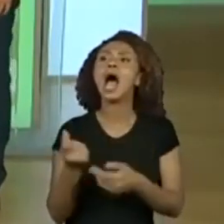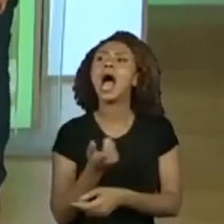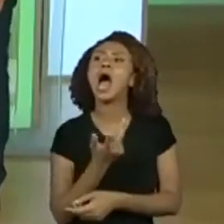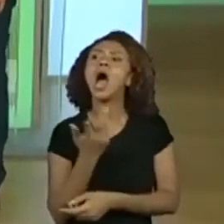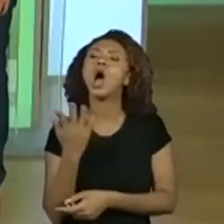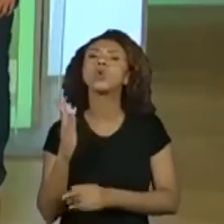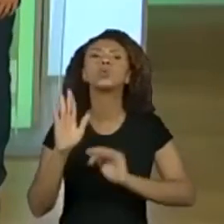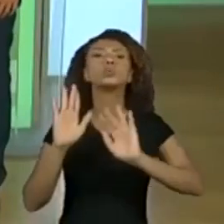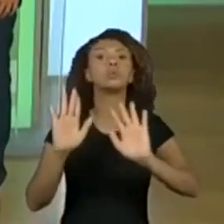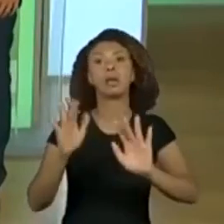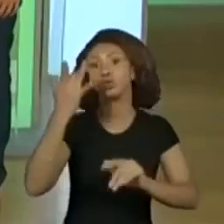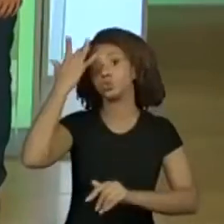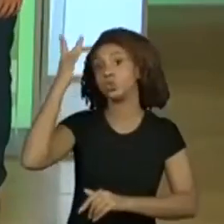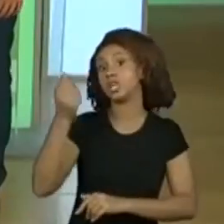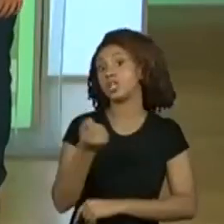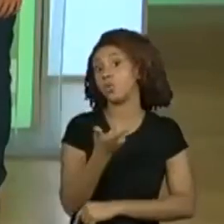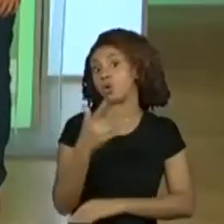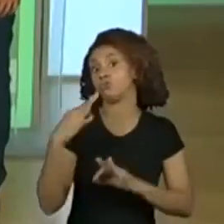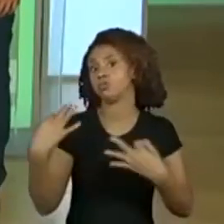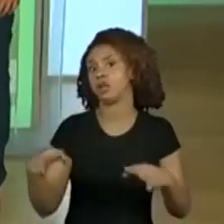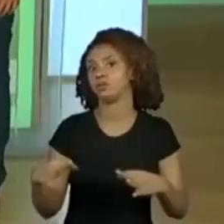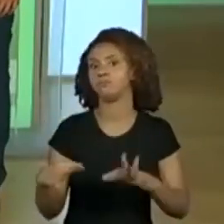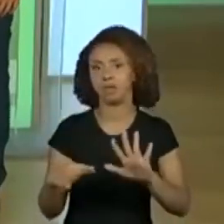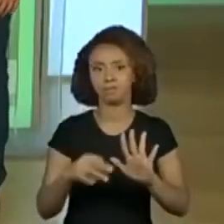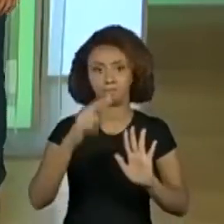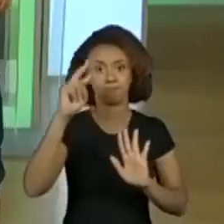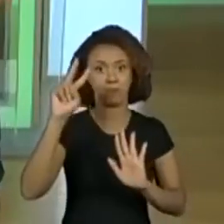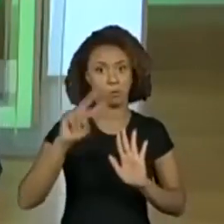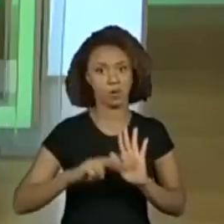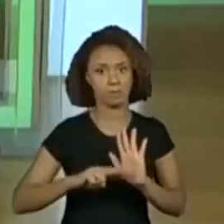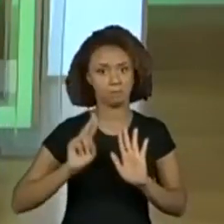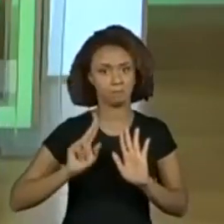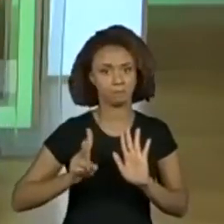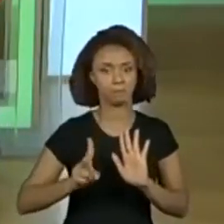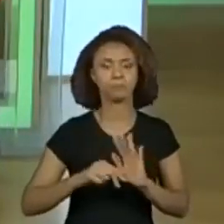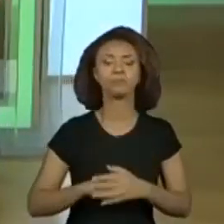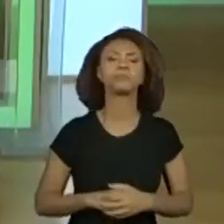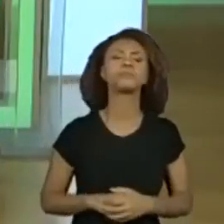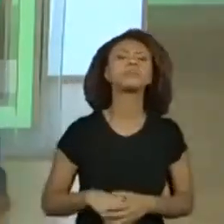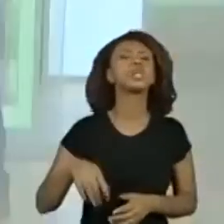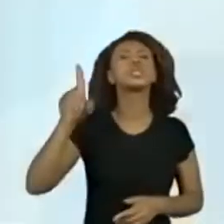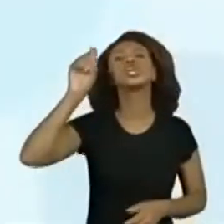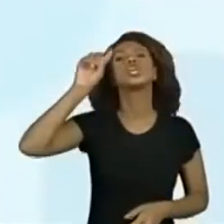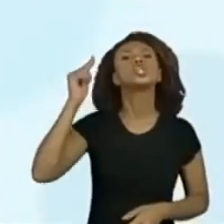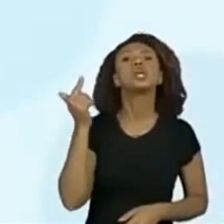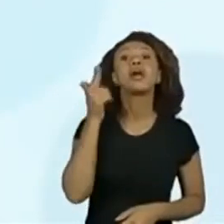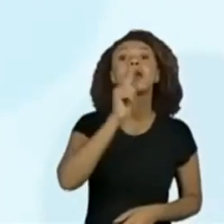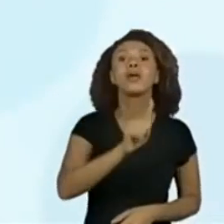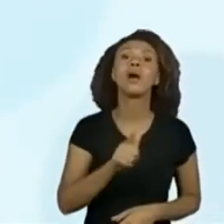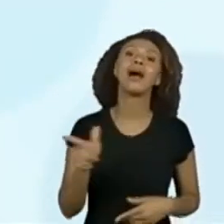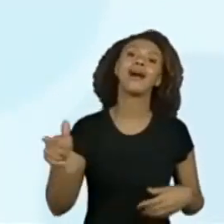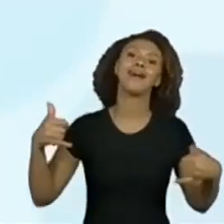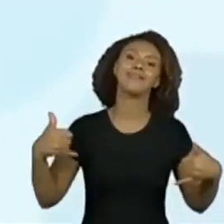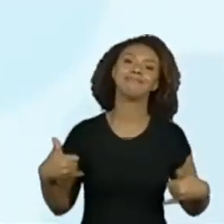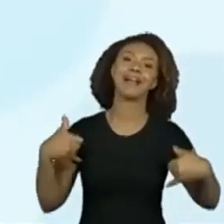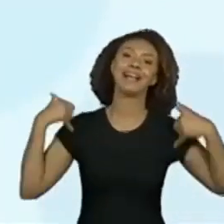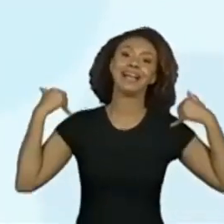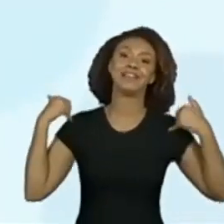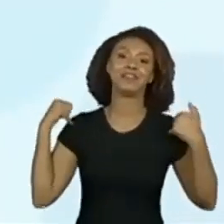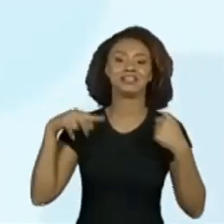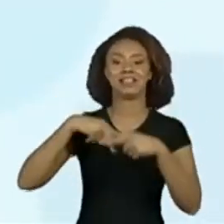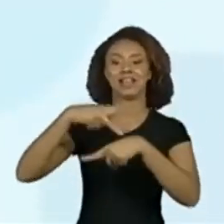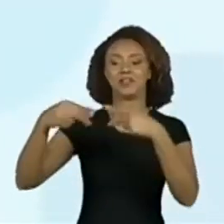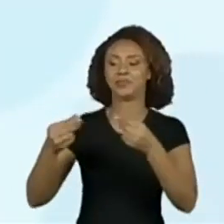vamos continuar fazendo a leitura vamos lá quando que ele ganhou esses alguns no seu aniversário é o que